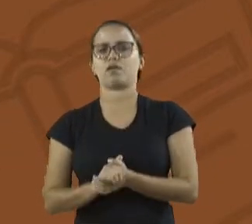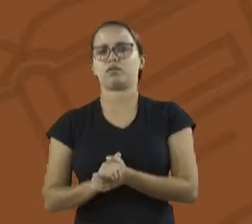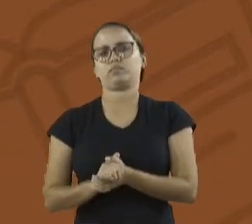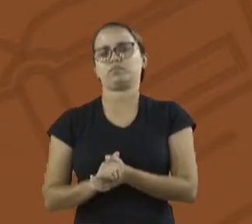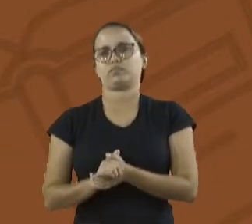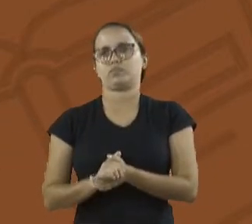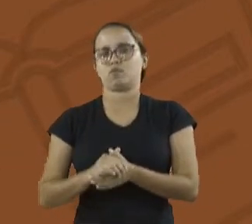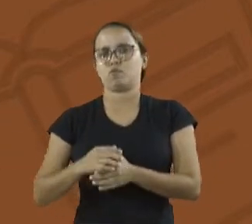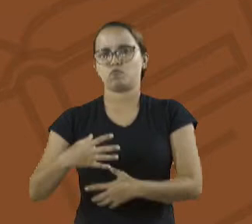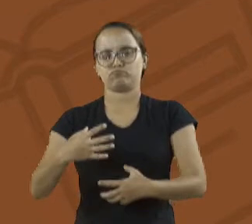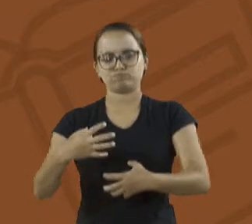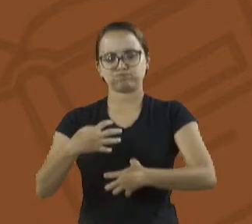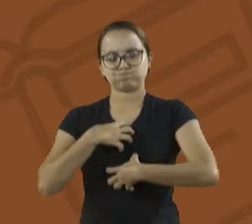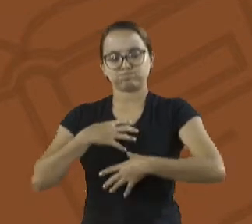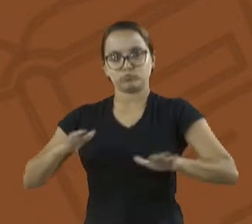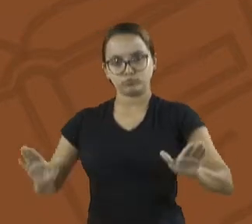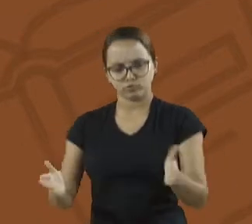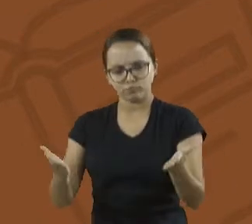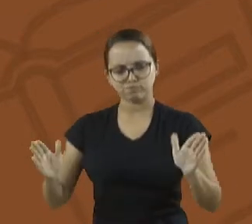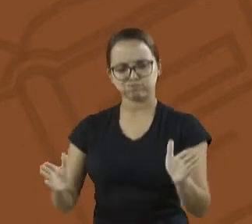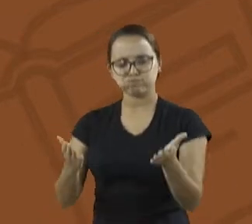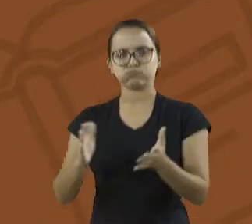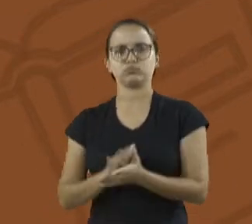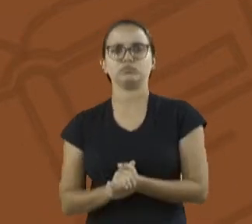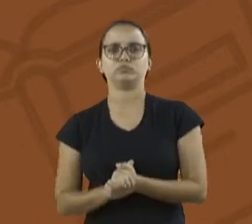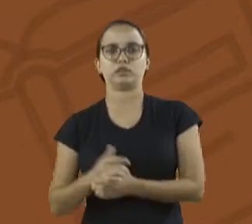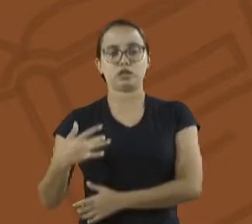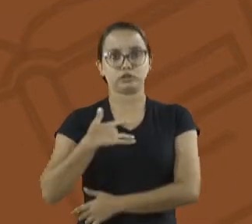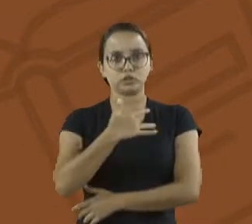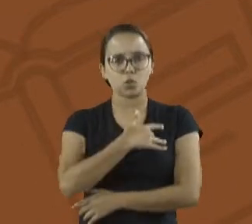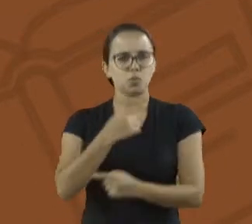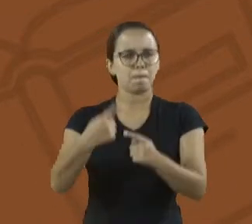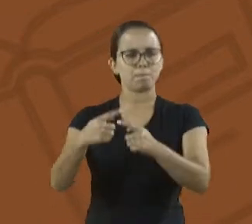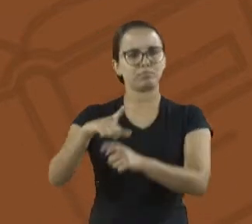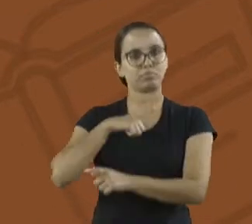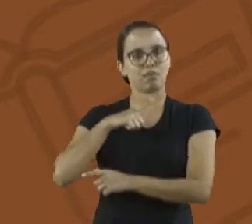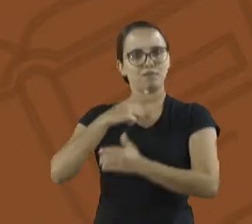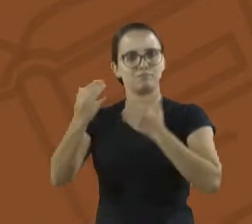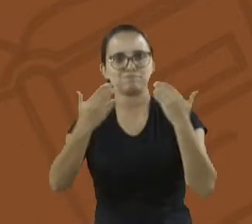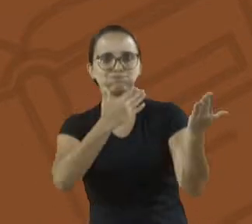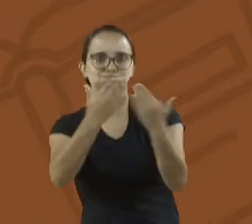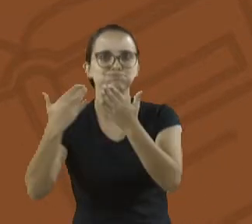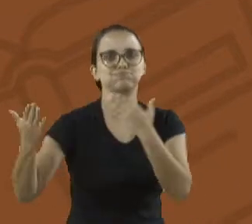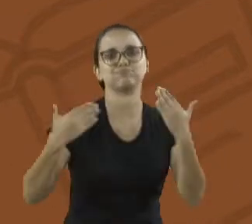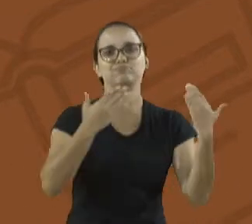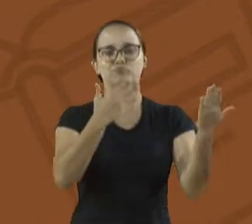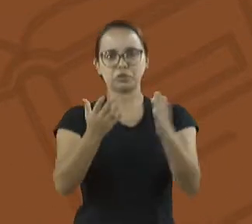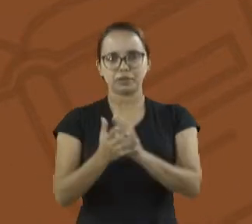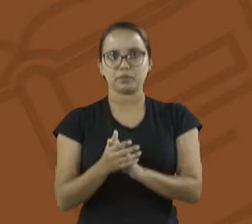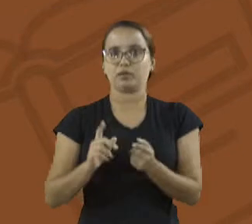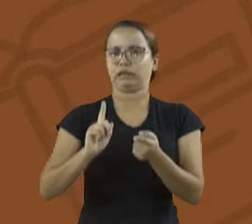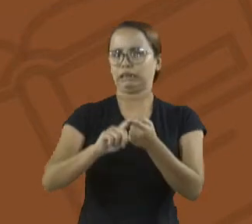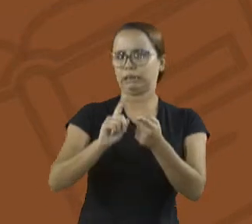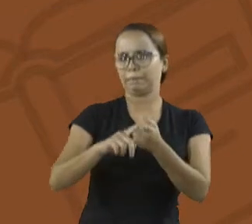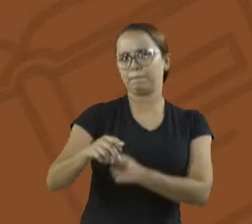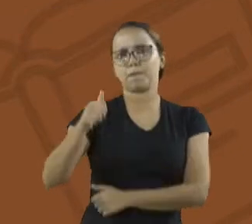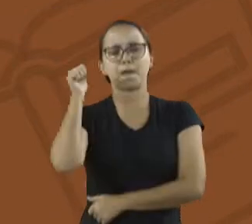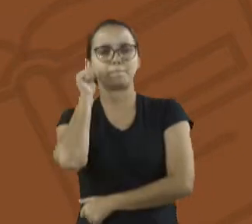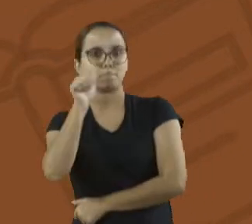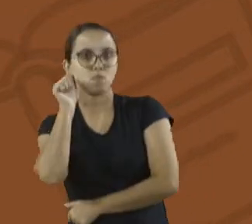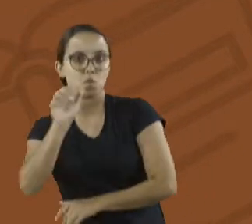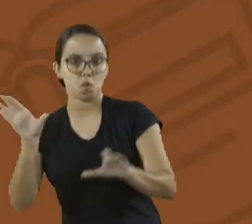extravasa uma tensão semanal, as pessoas conversam, né? De outra forma, as mulheres também têm seus